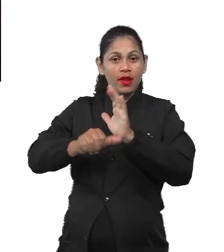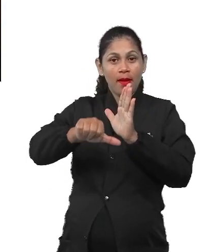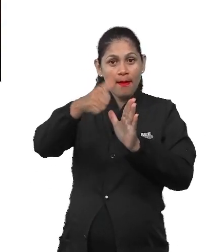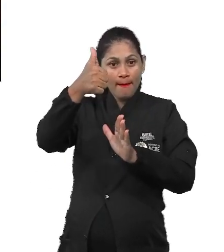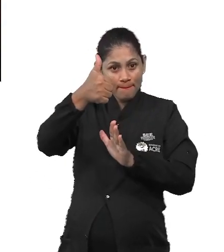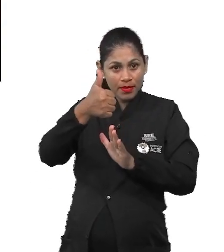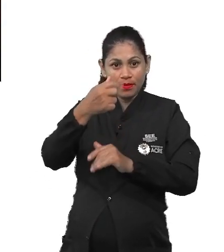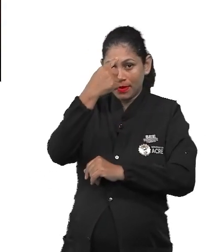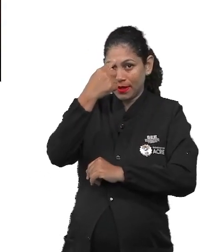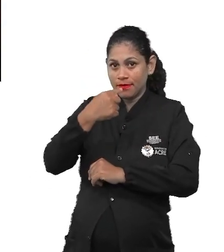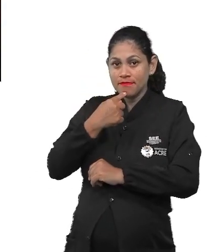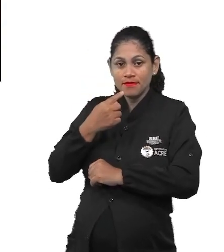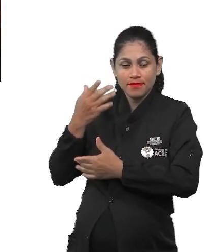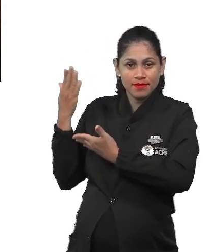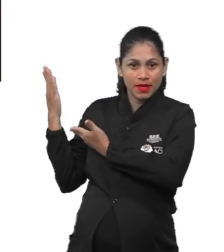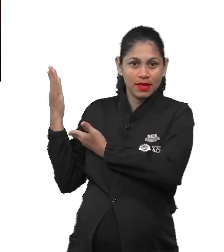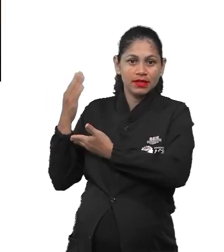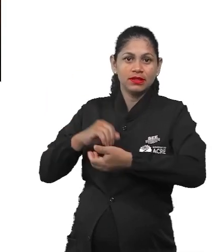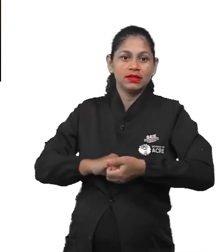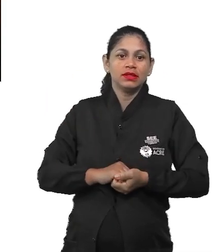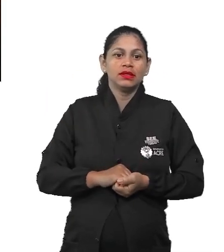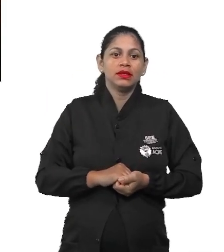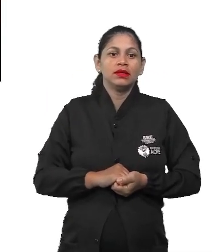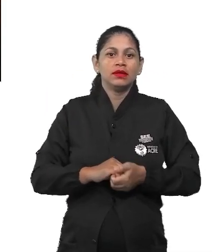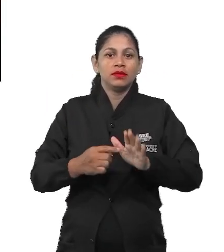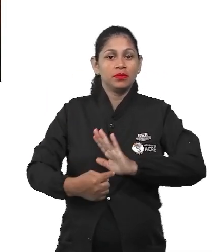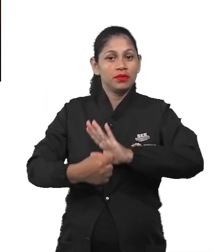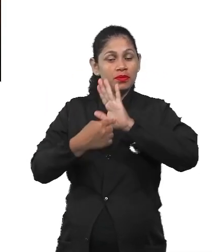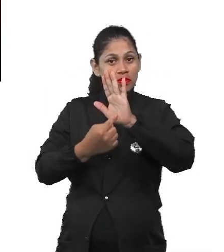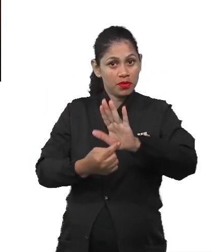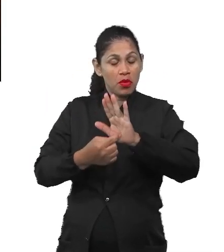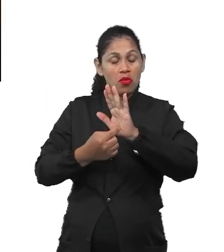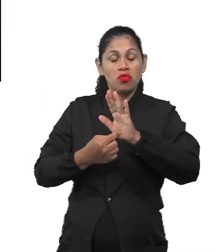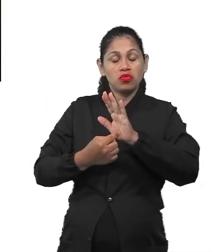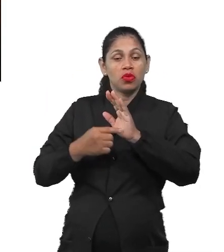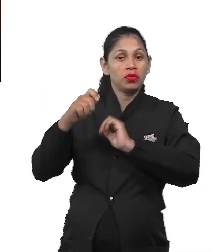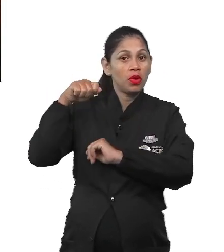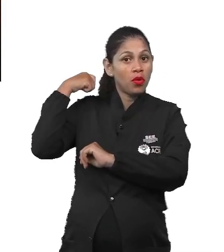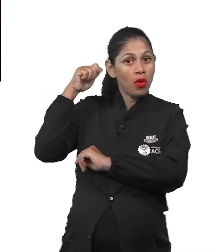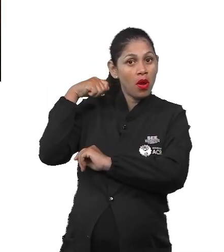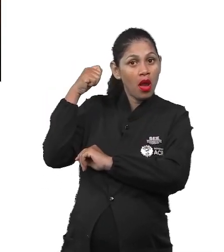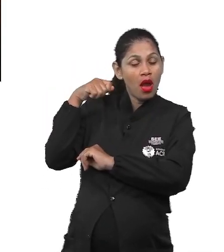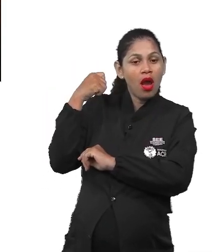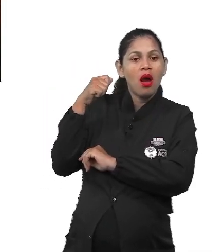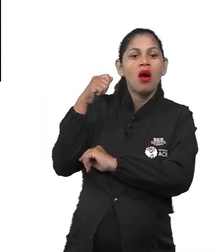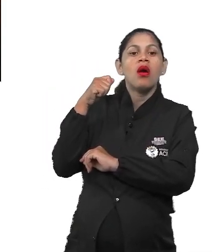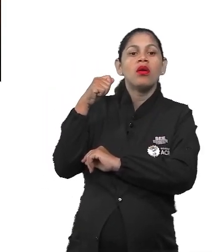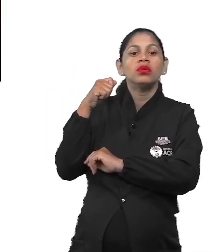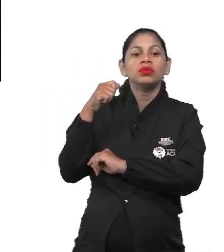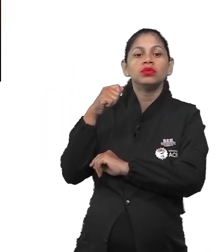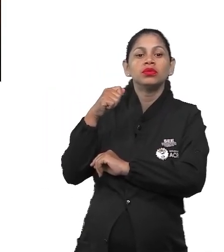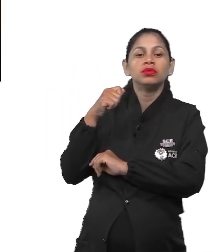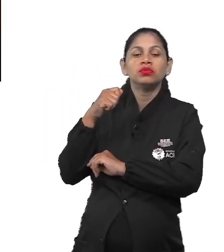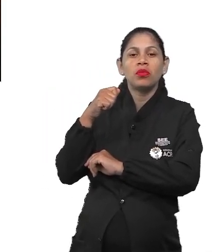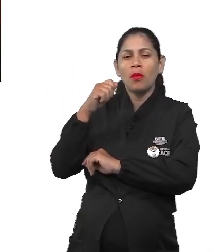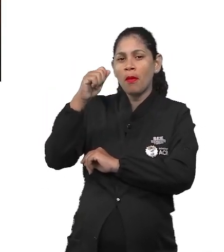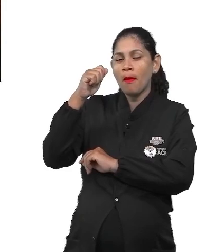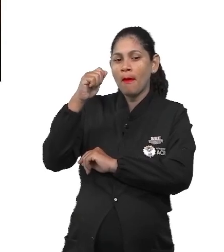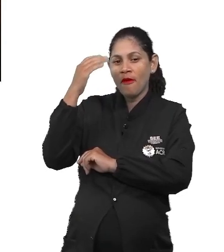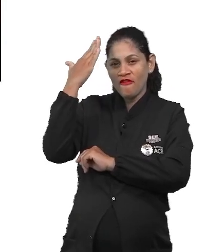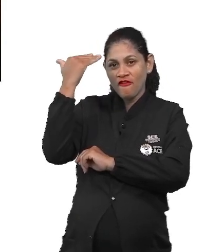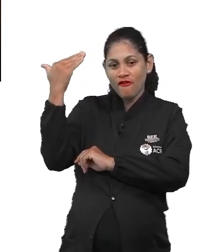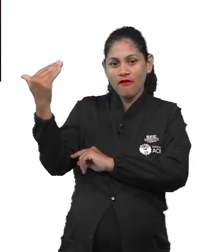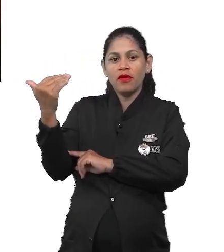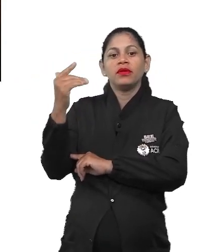adaptação estrelando o ator Leonardo DiCaprio foi uma das mais conhecidas. Nós temos Gnomeu